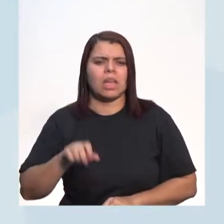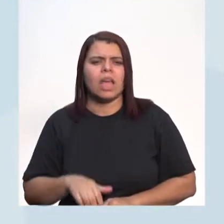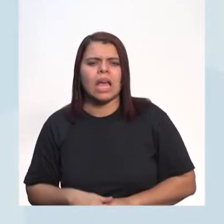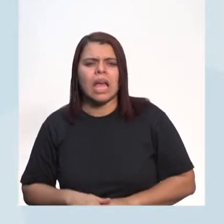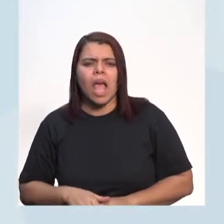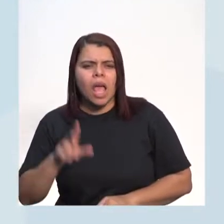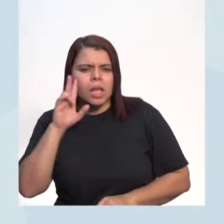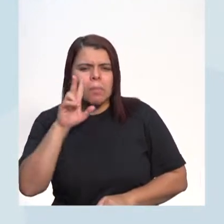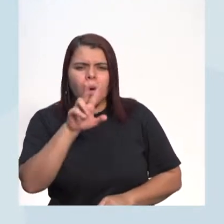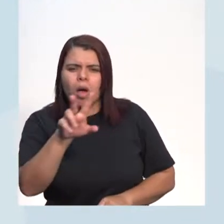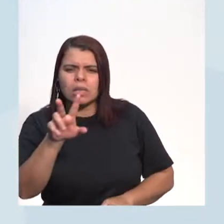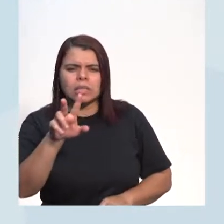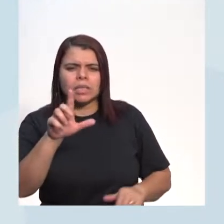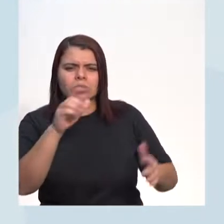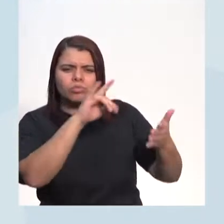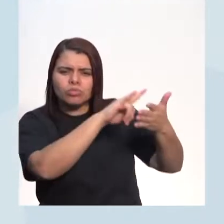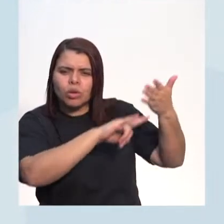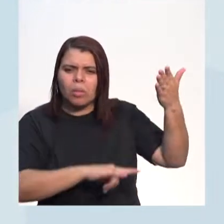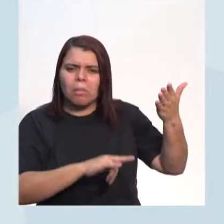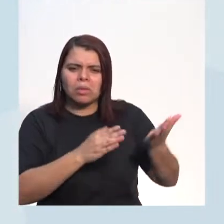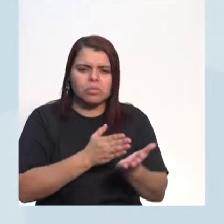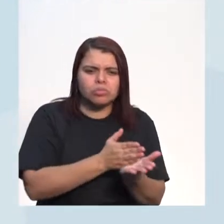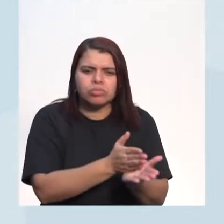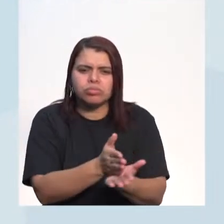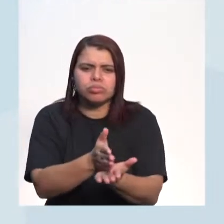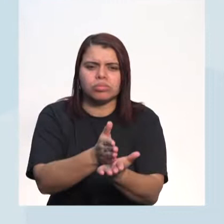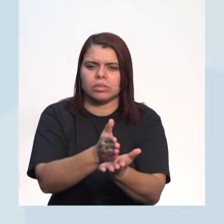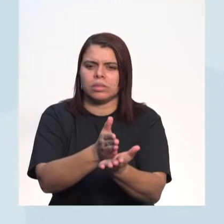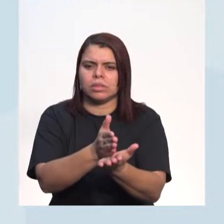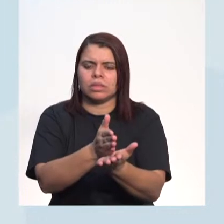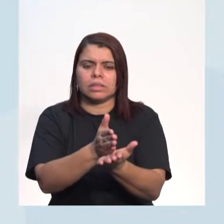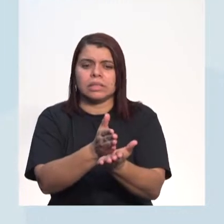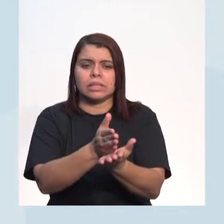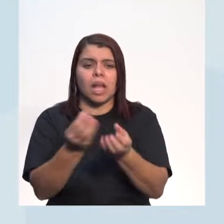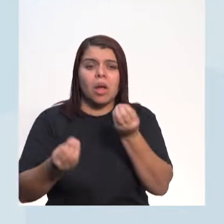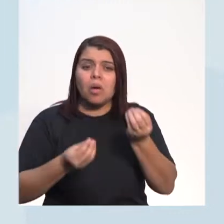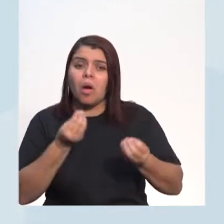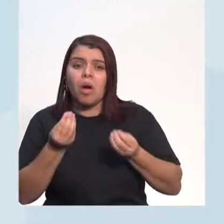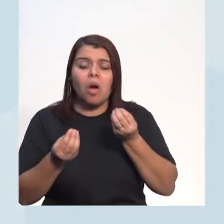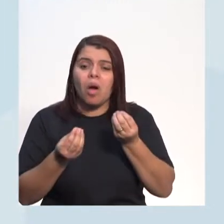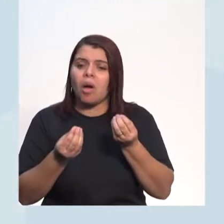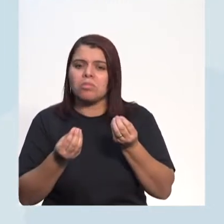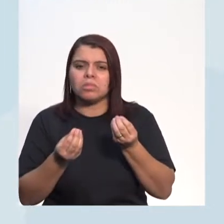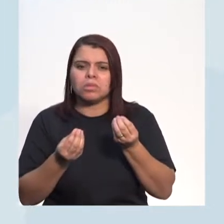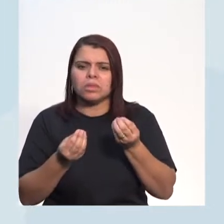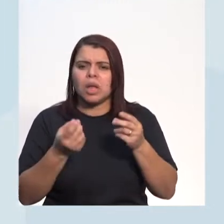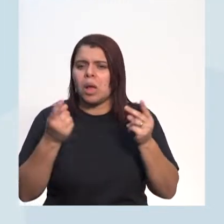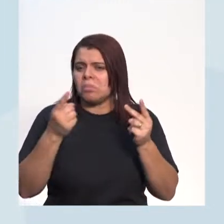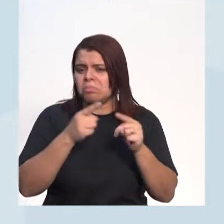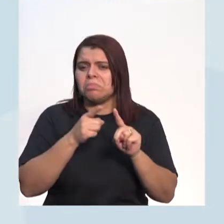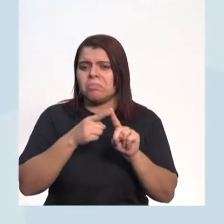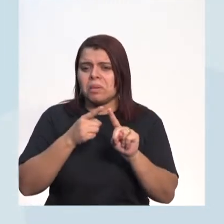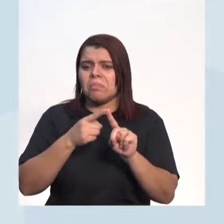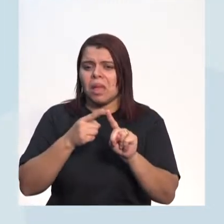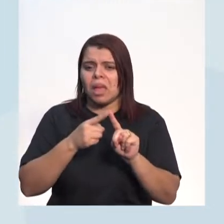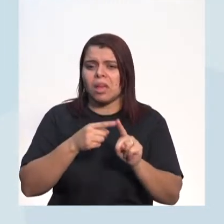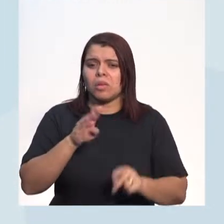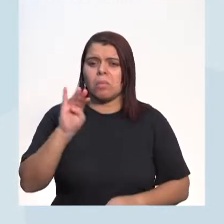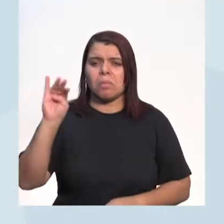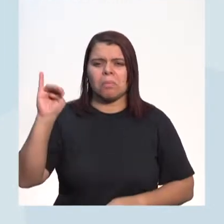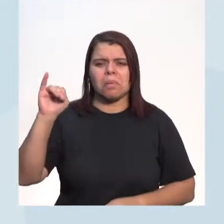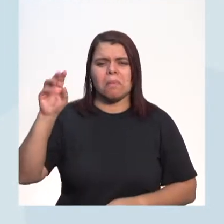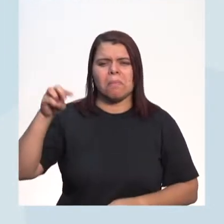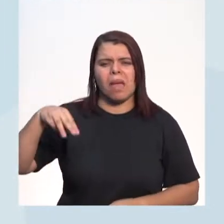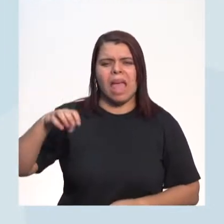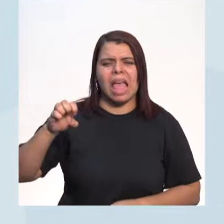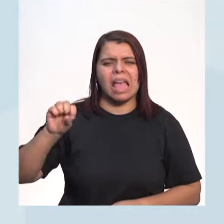orientador, que tem as habilidades destacadas para o primeiro bimestre e a organização dos temas. Está